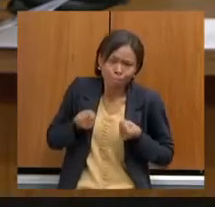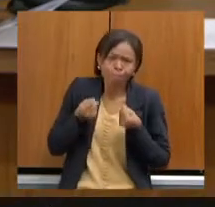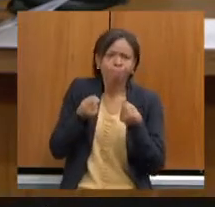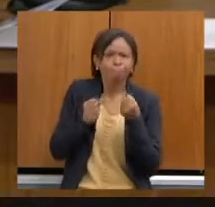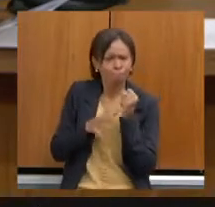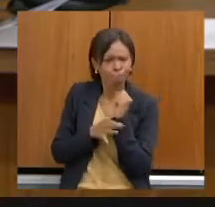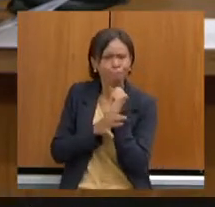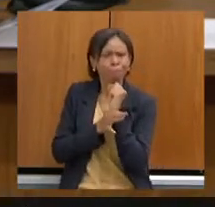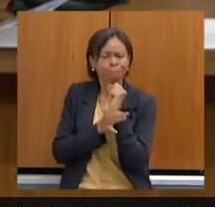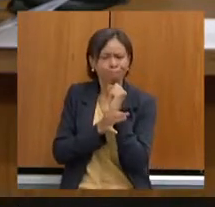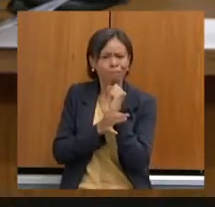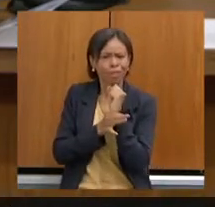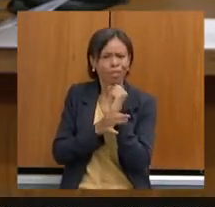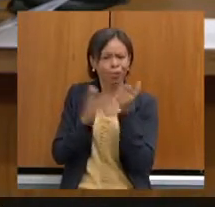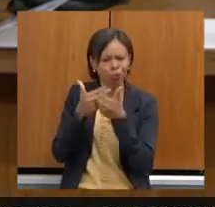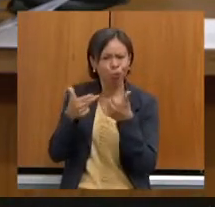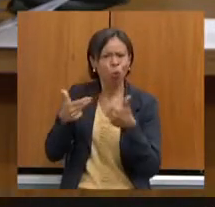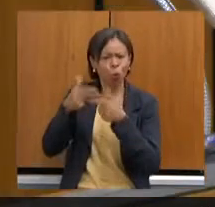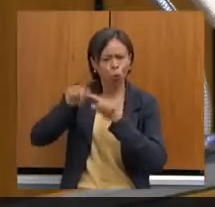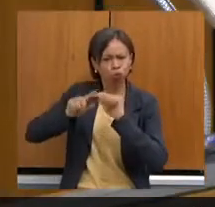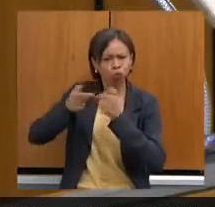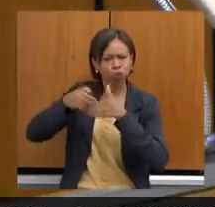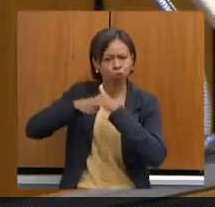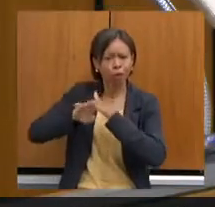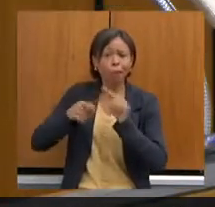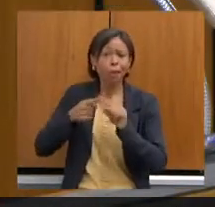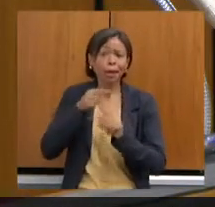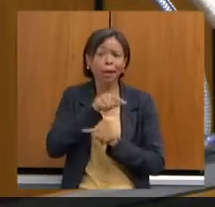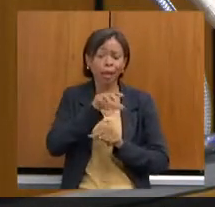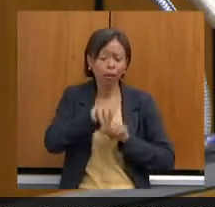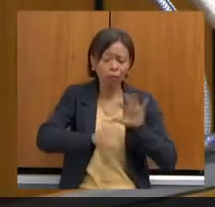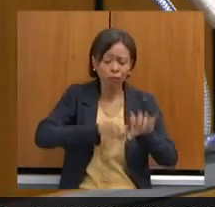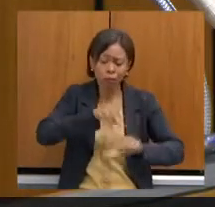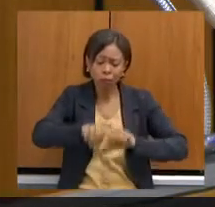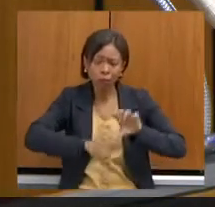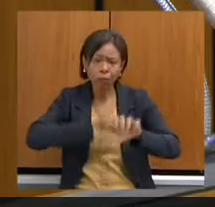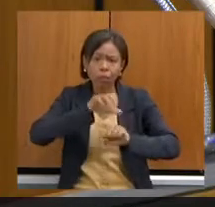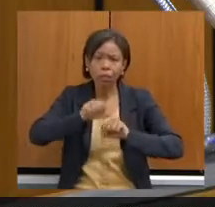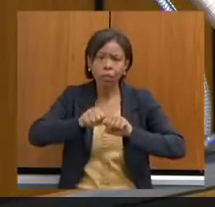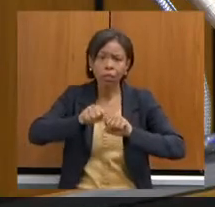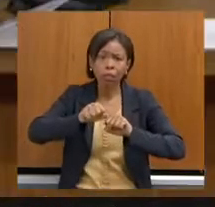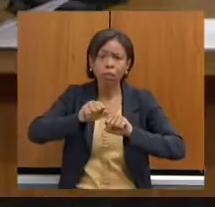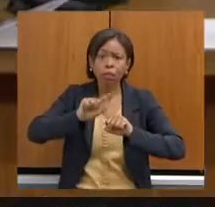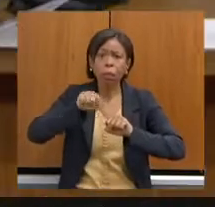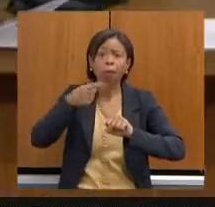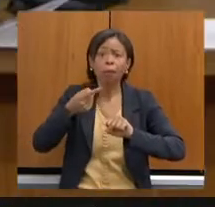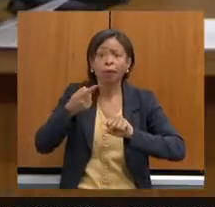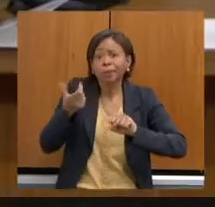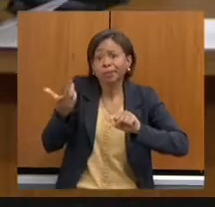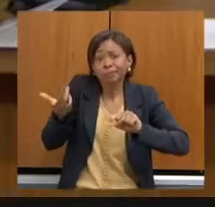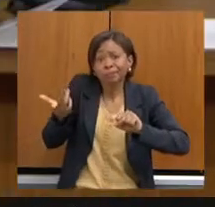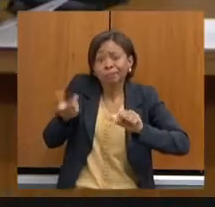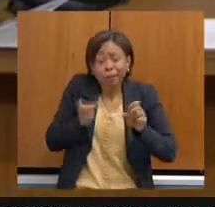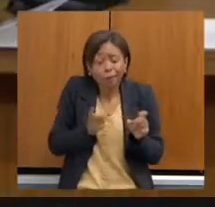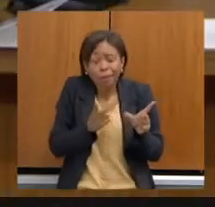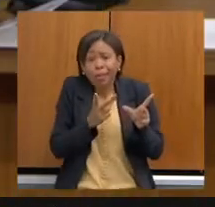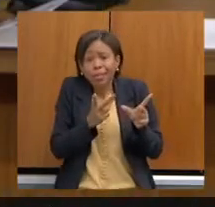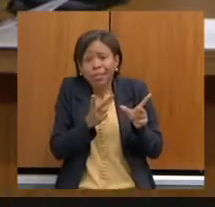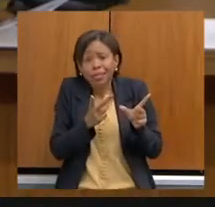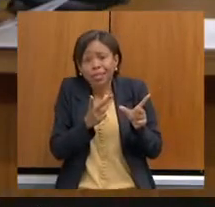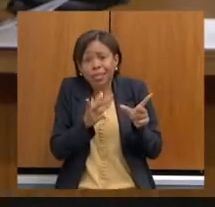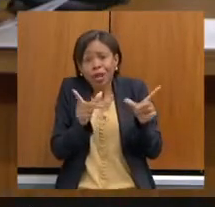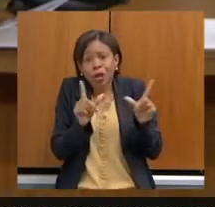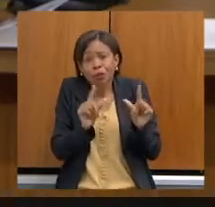acontece é isso produtor Cole e tem que fazer com o com produtos seja vender e vendi na colheita sempre é um